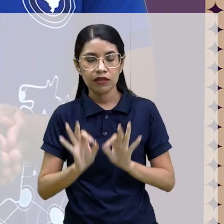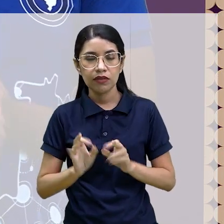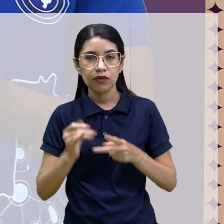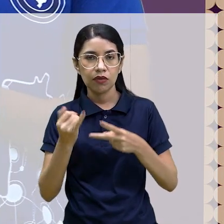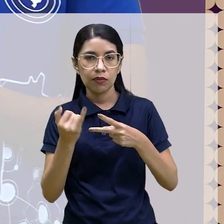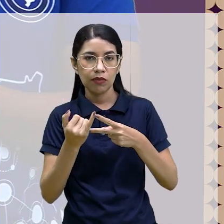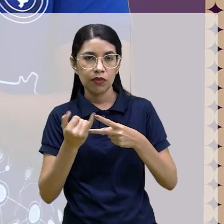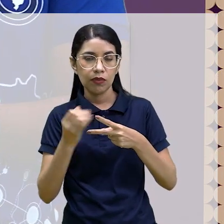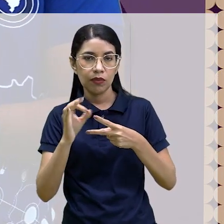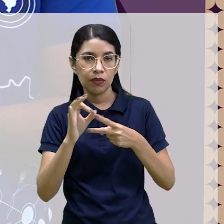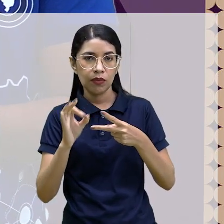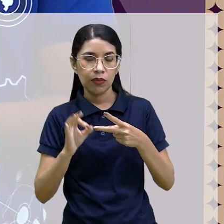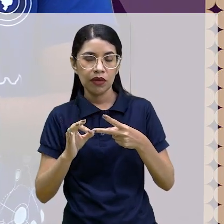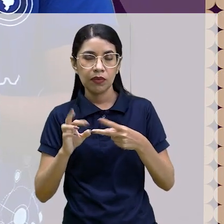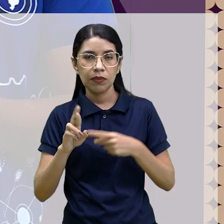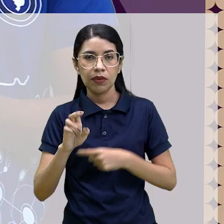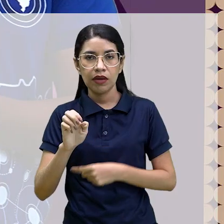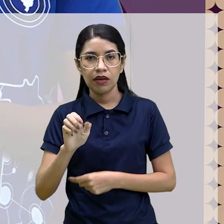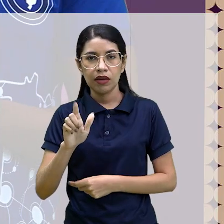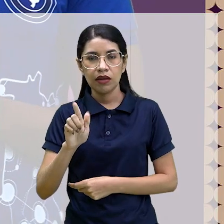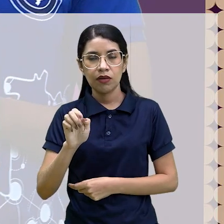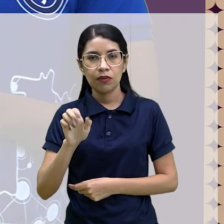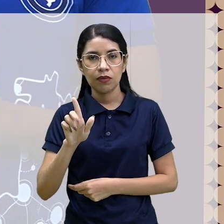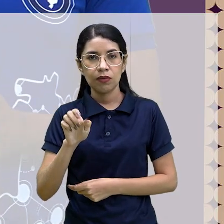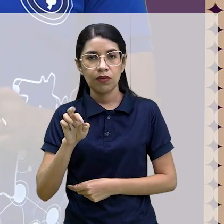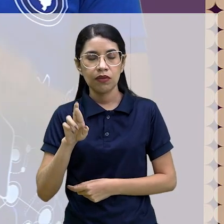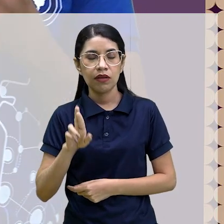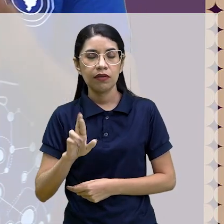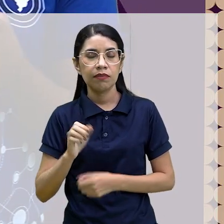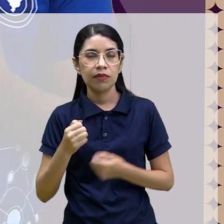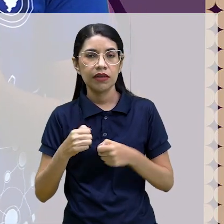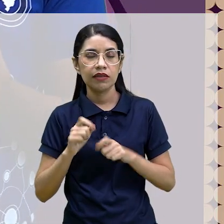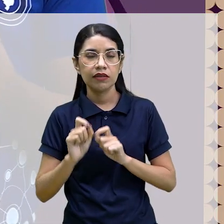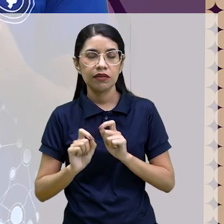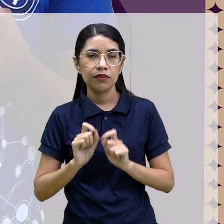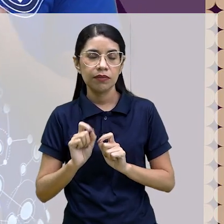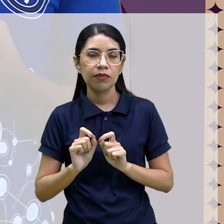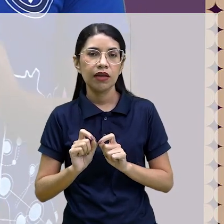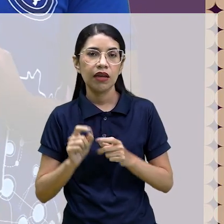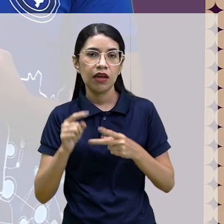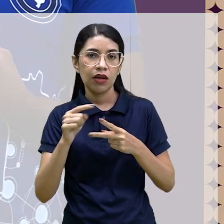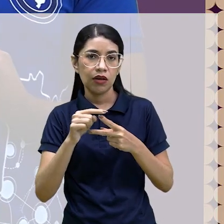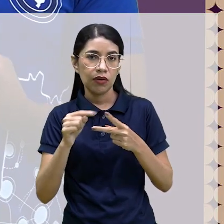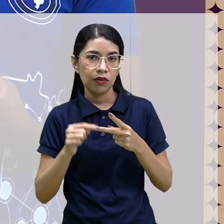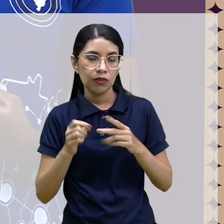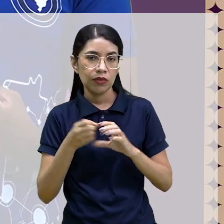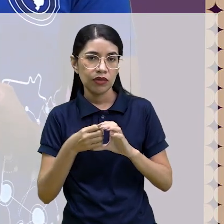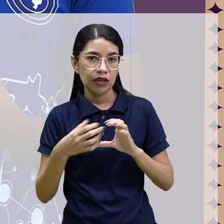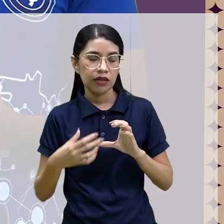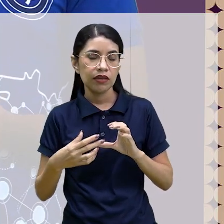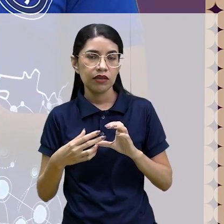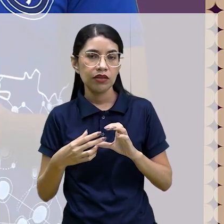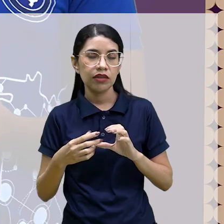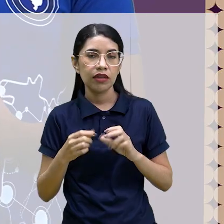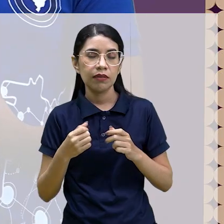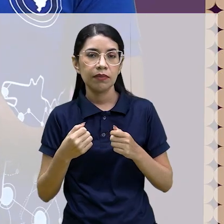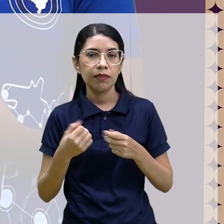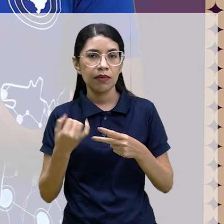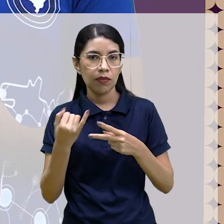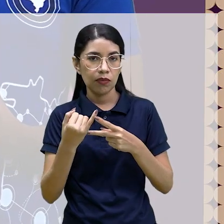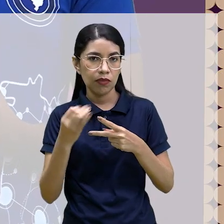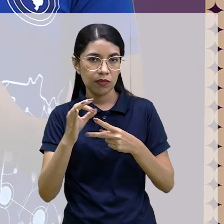polígono, para ser considerado regular, ele precisa satisfazer 2 critérios além de ser